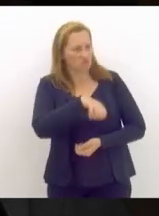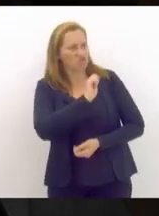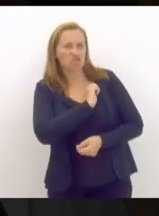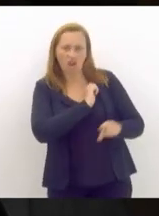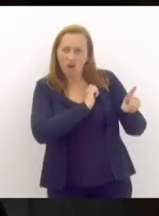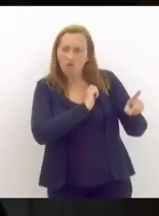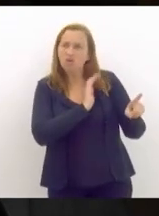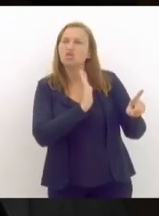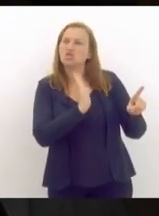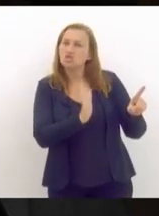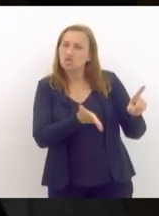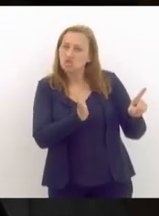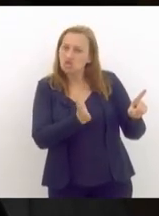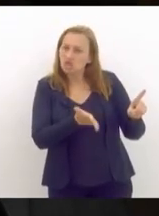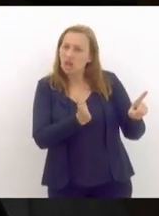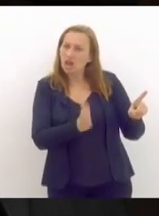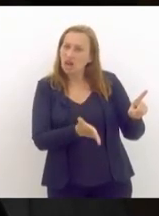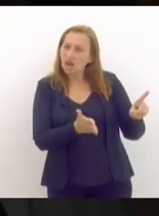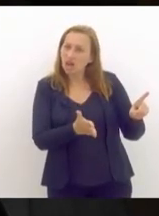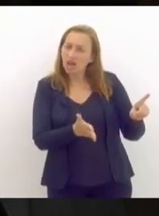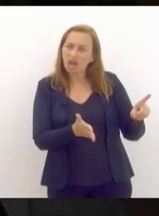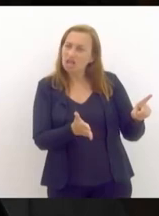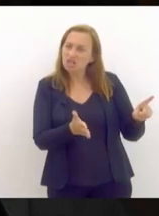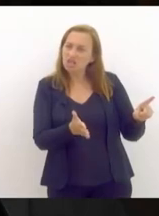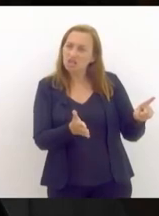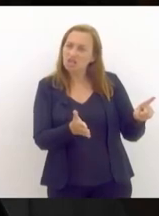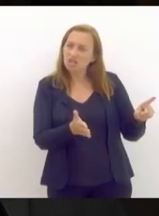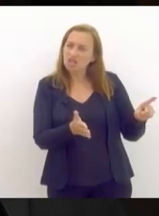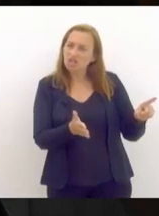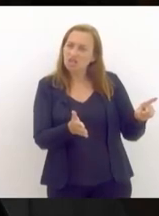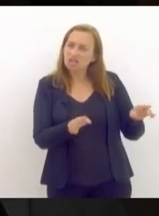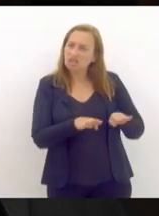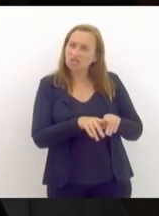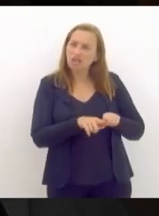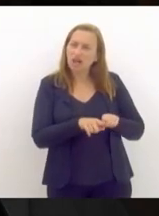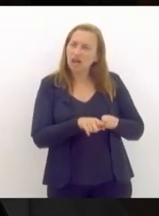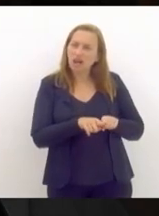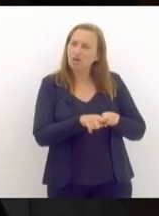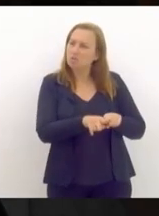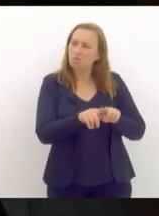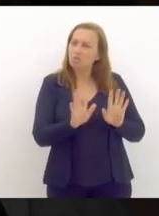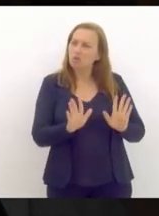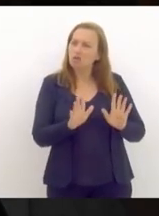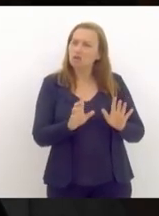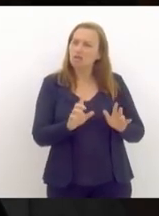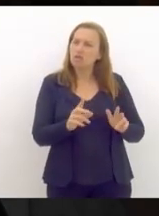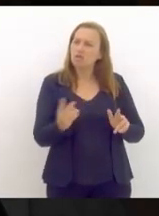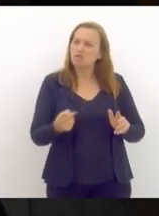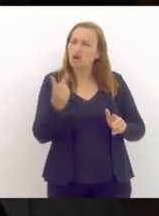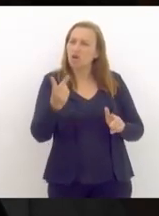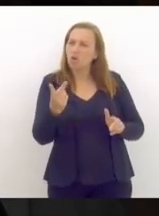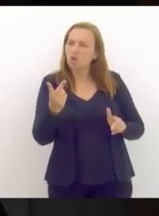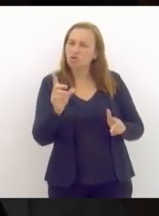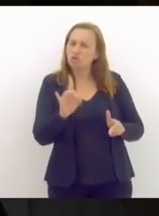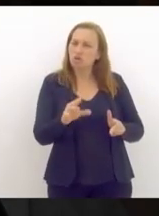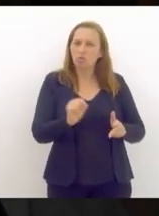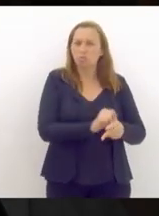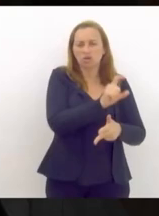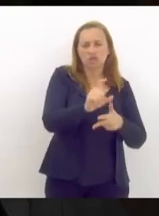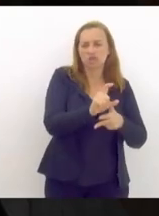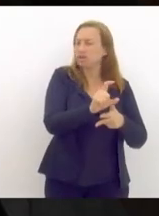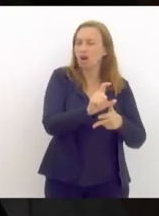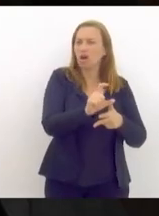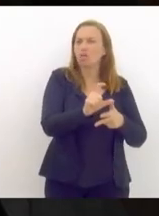fiscal já assimilou essa legislação. E ele não vale só para o Poder Executivo, ele vale para o Estado.